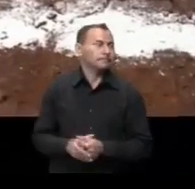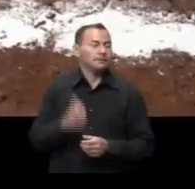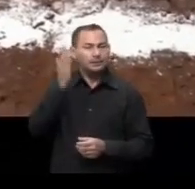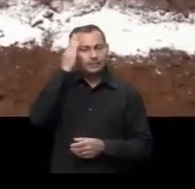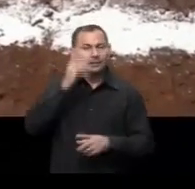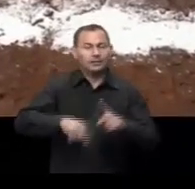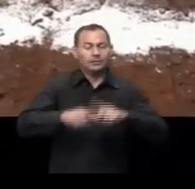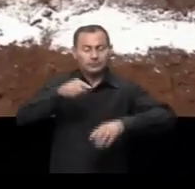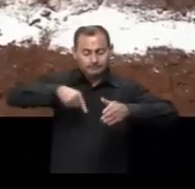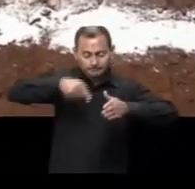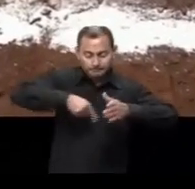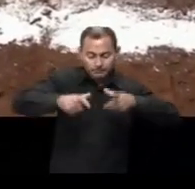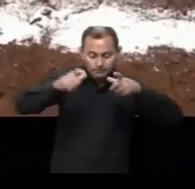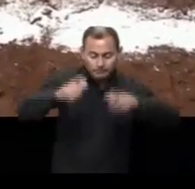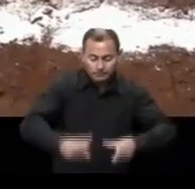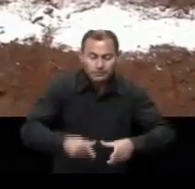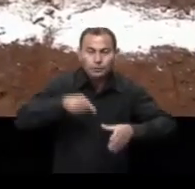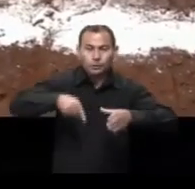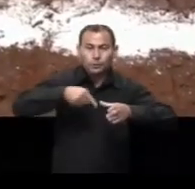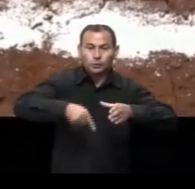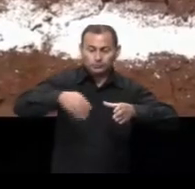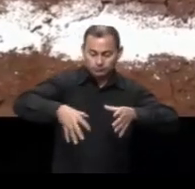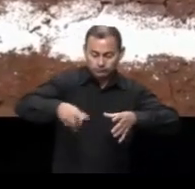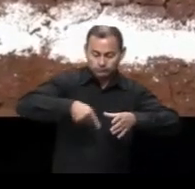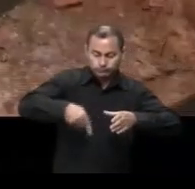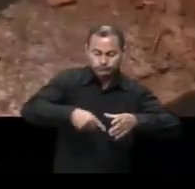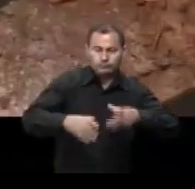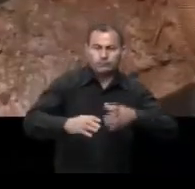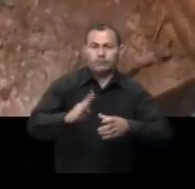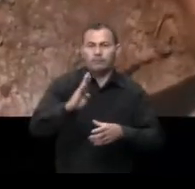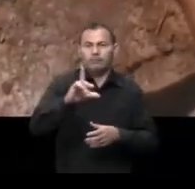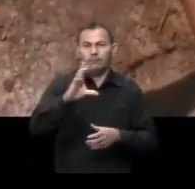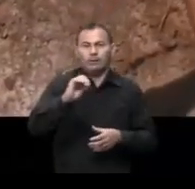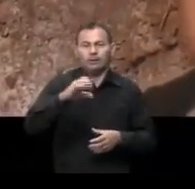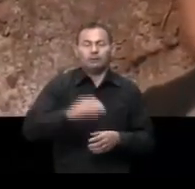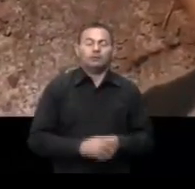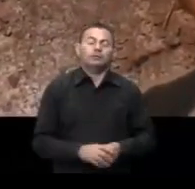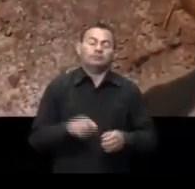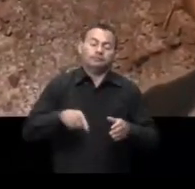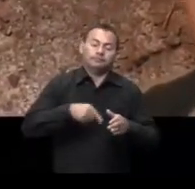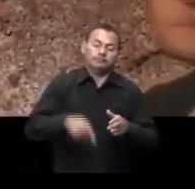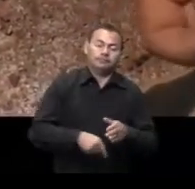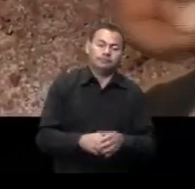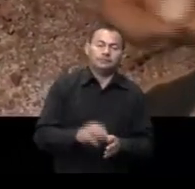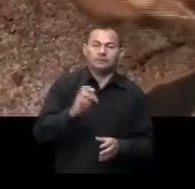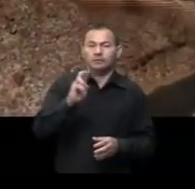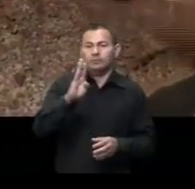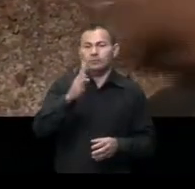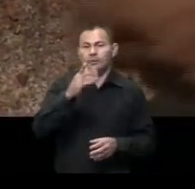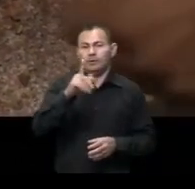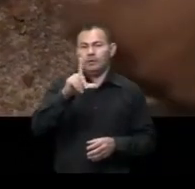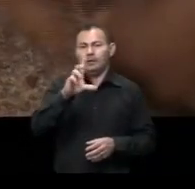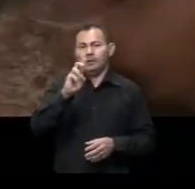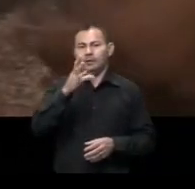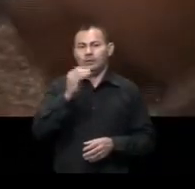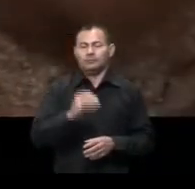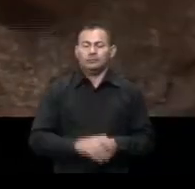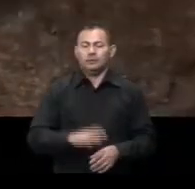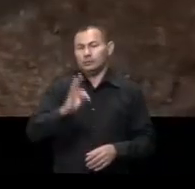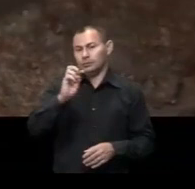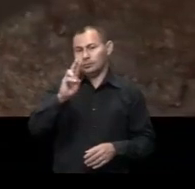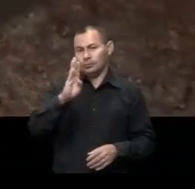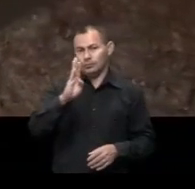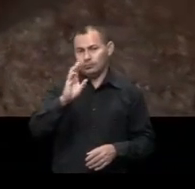vai um elemento de fundação, tá? Uma estaca com bloco, ou uma escavação para tubulão. E aqui